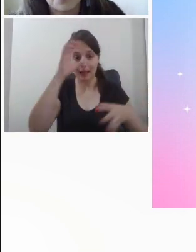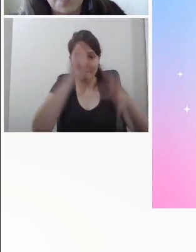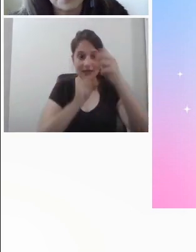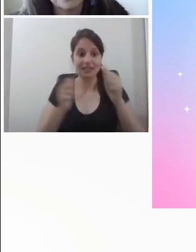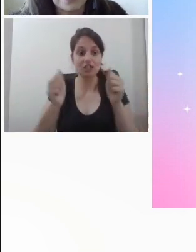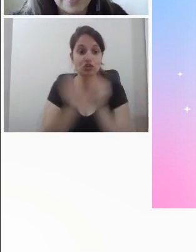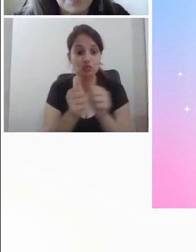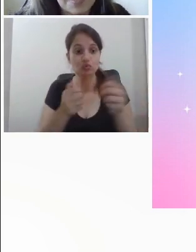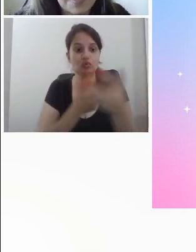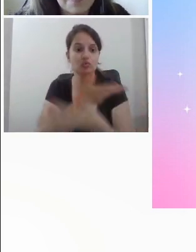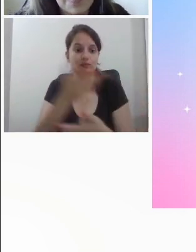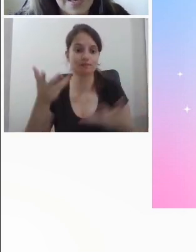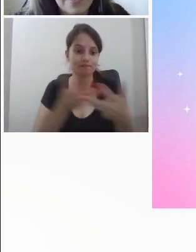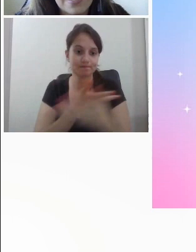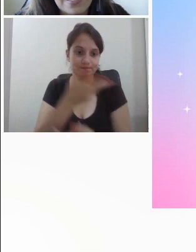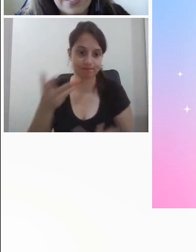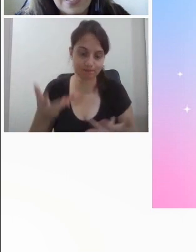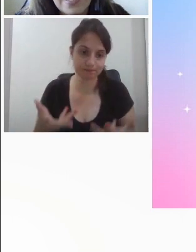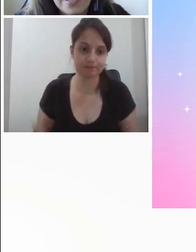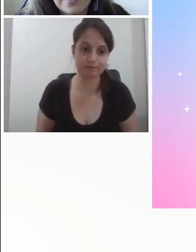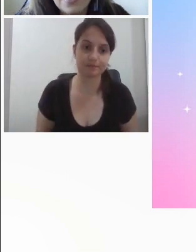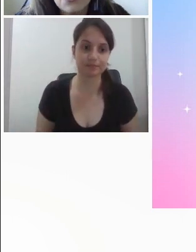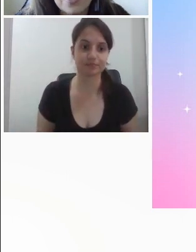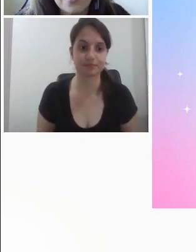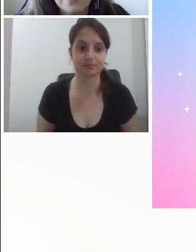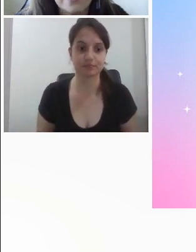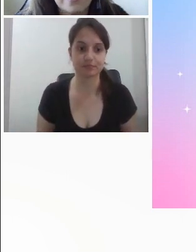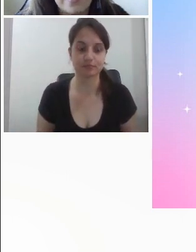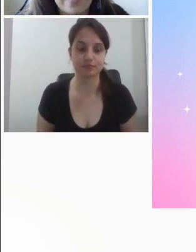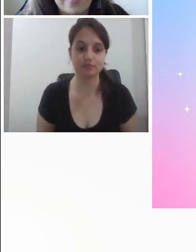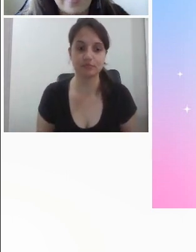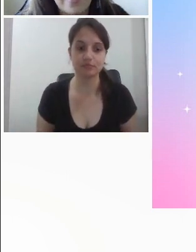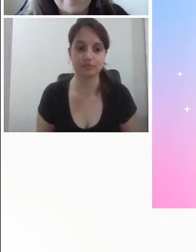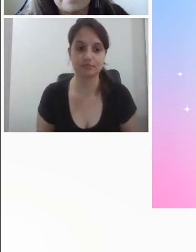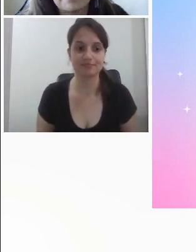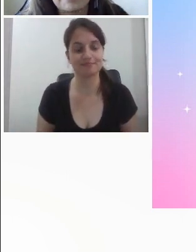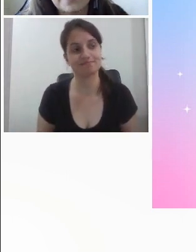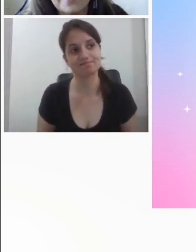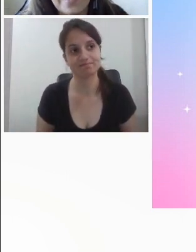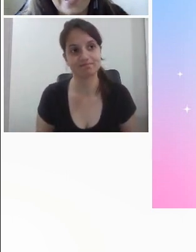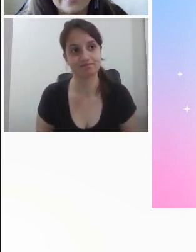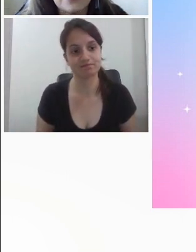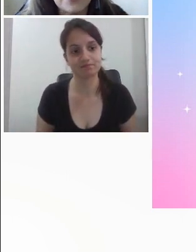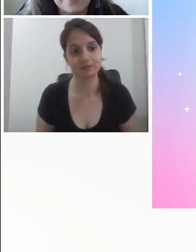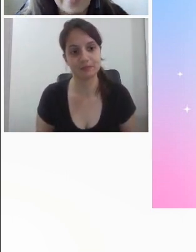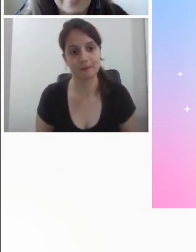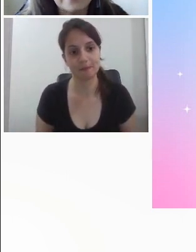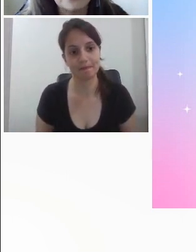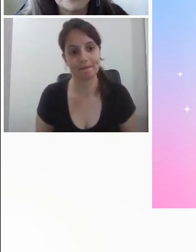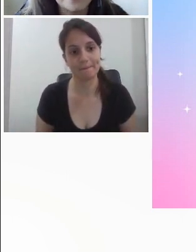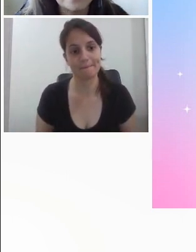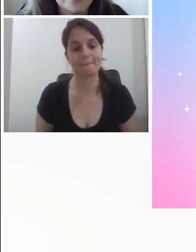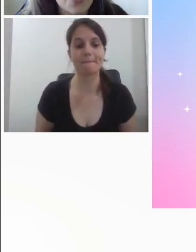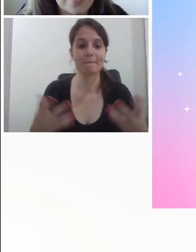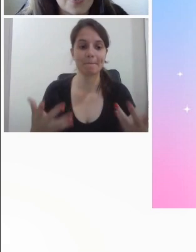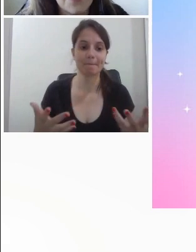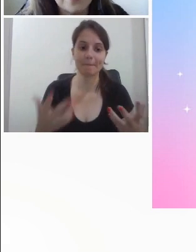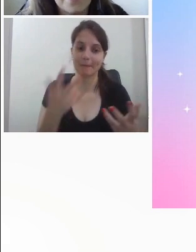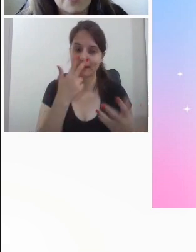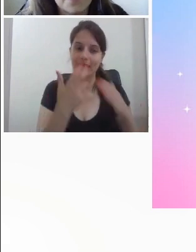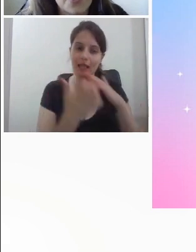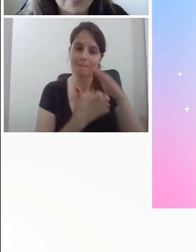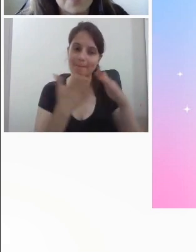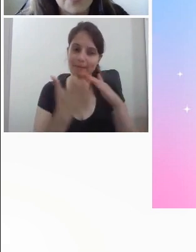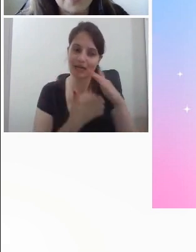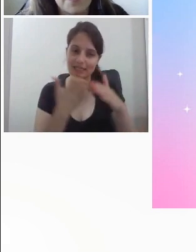dessas próprias equipes né e a grande eh A grande Guerra das organizações talvez